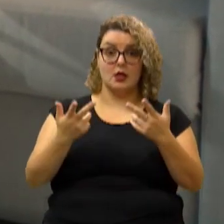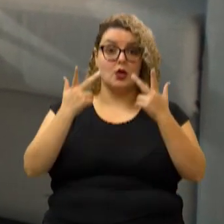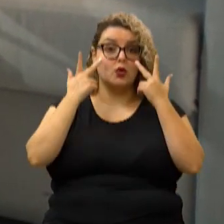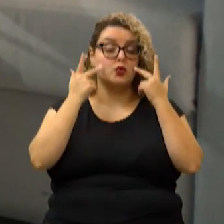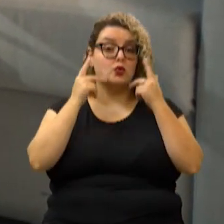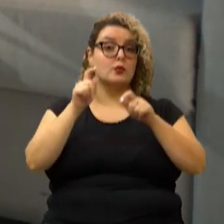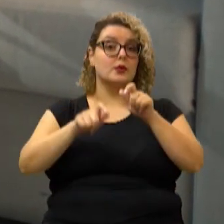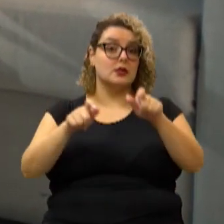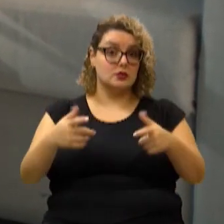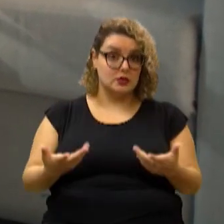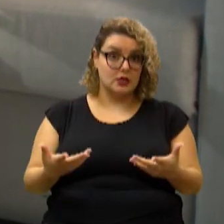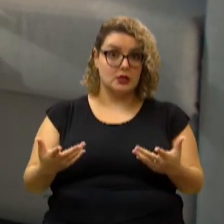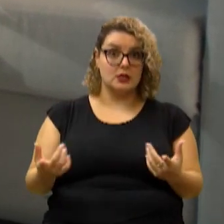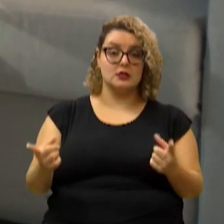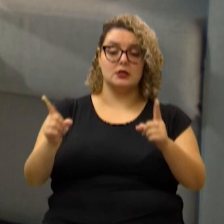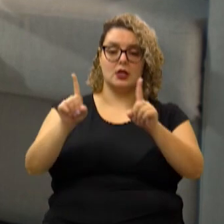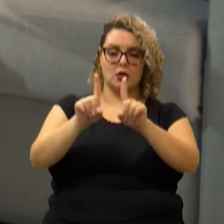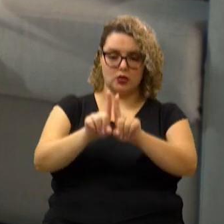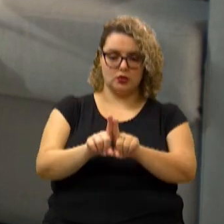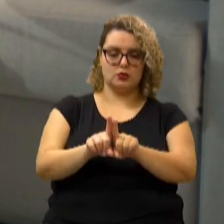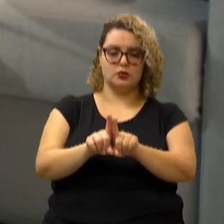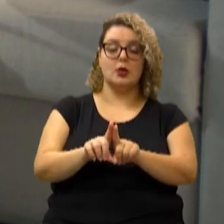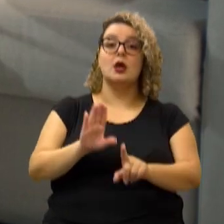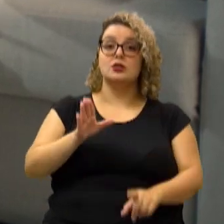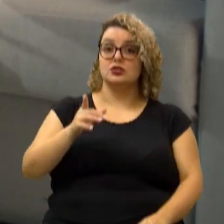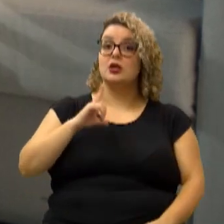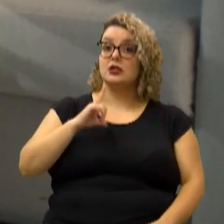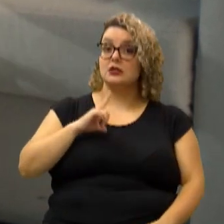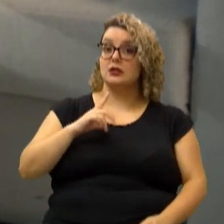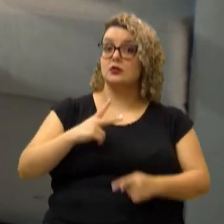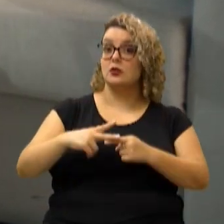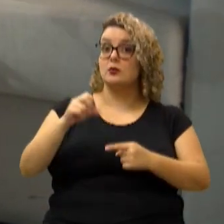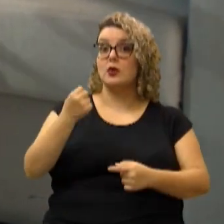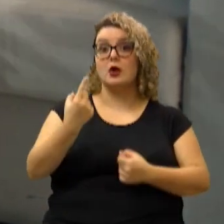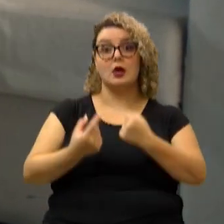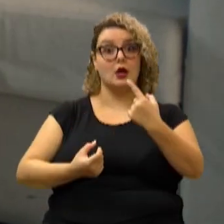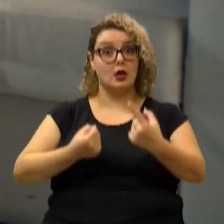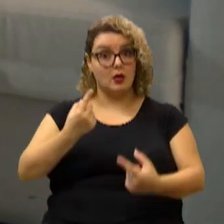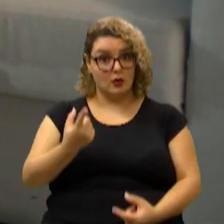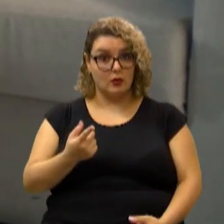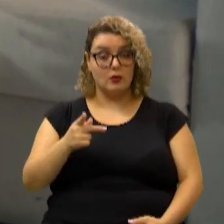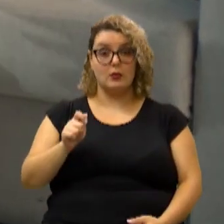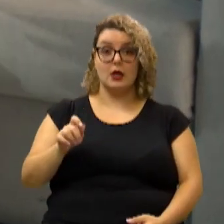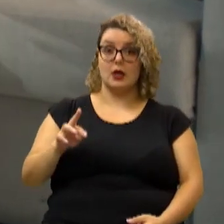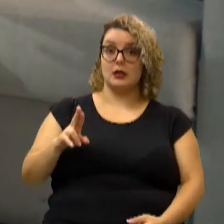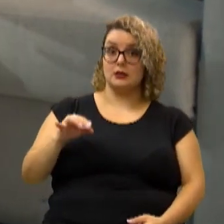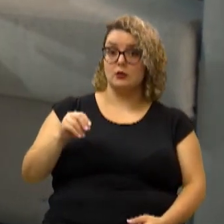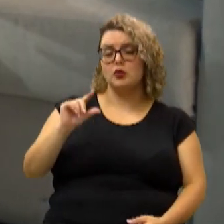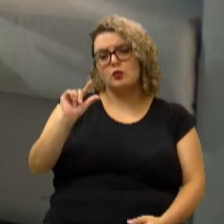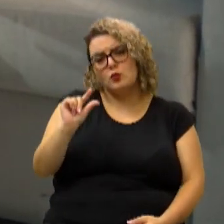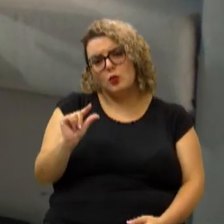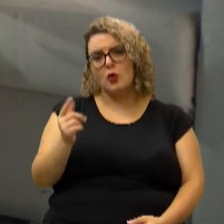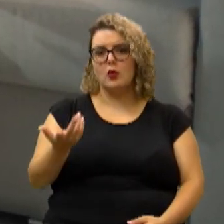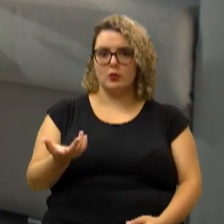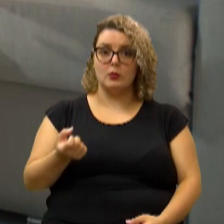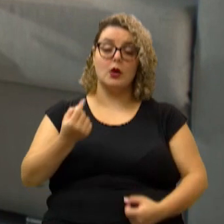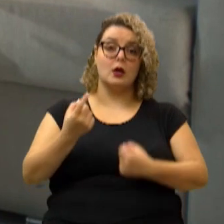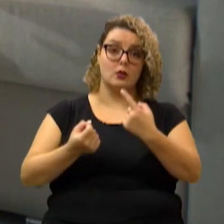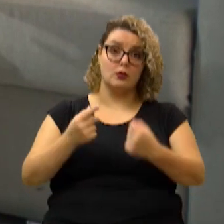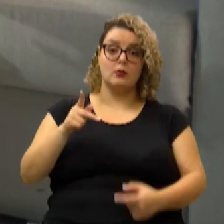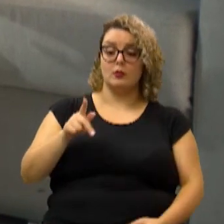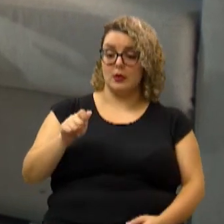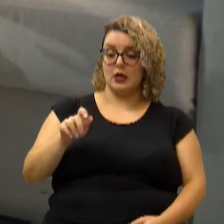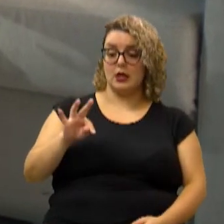e normalmente essas pessoas se juntam já tendo conquistado algum patrimônio ainda que seja pequena mas